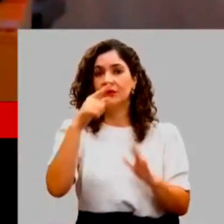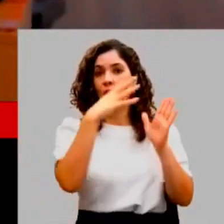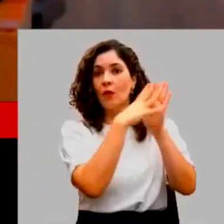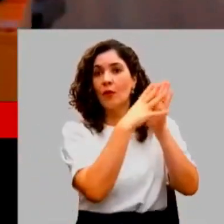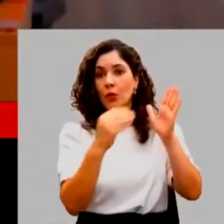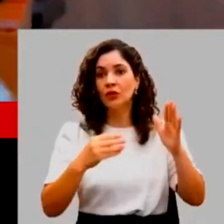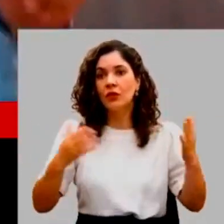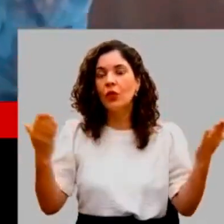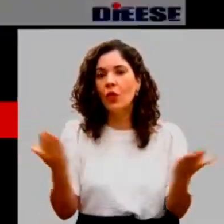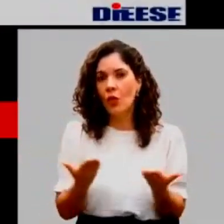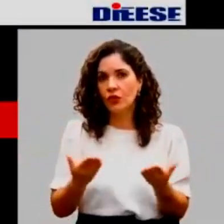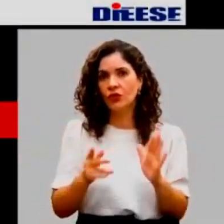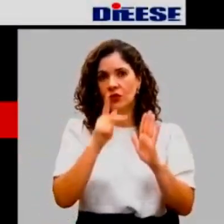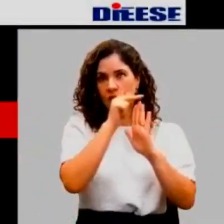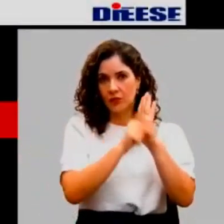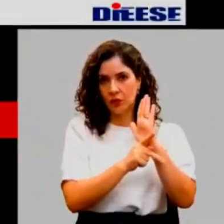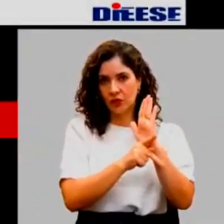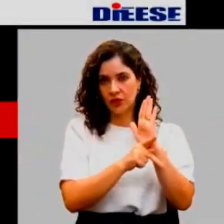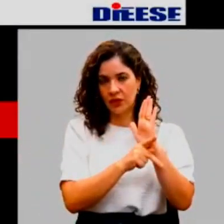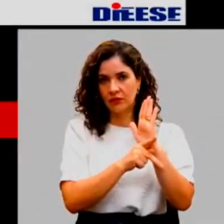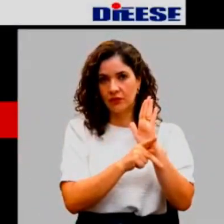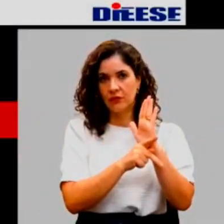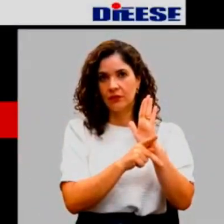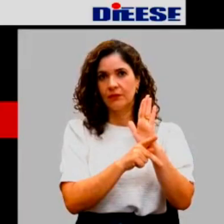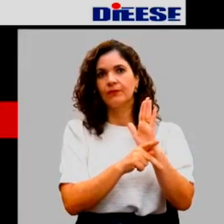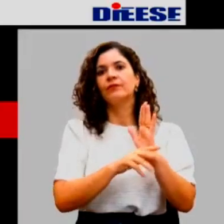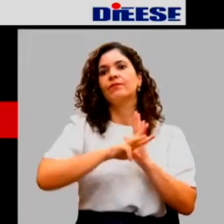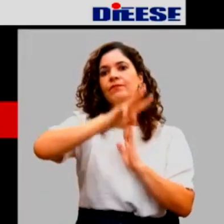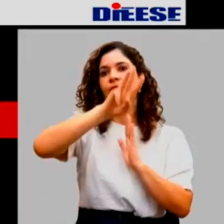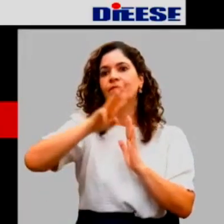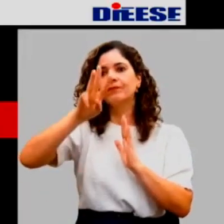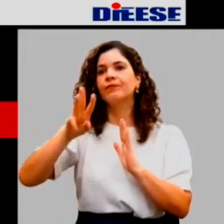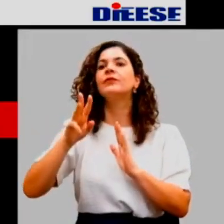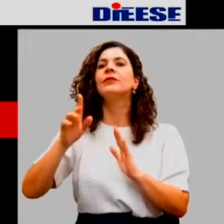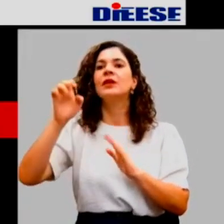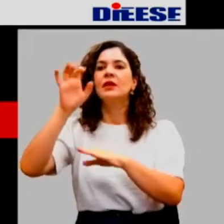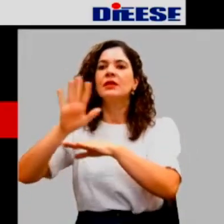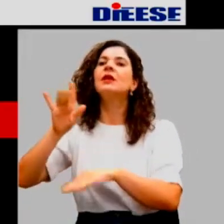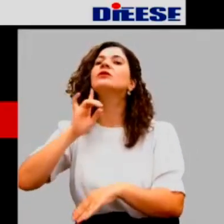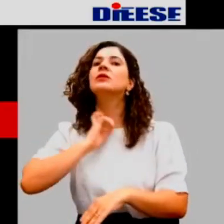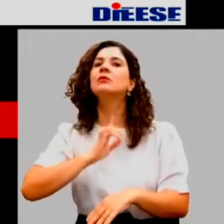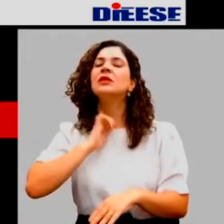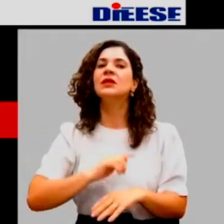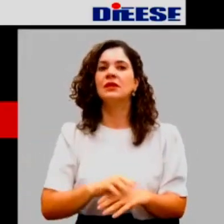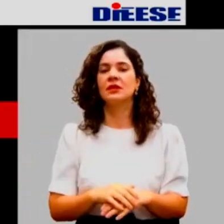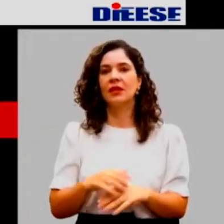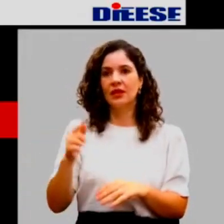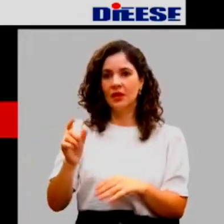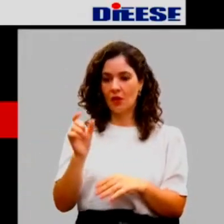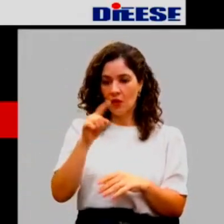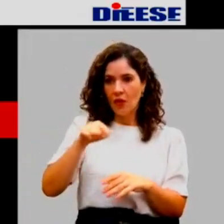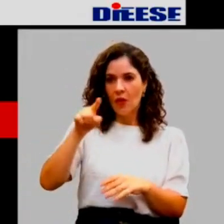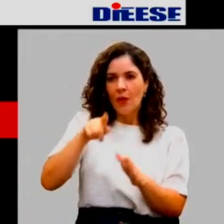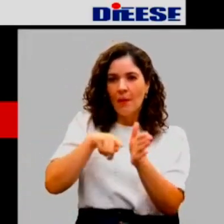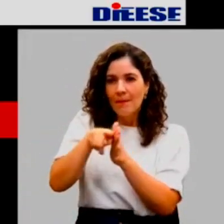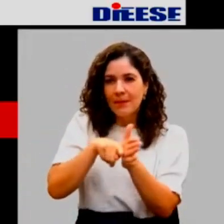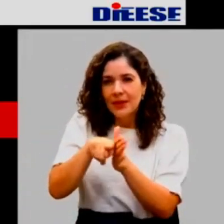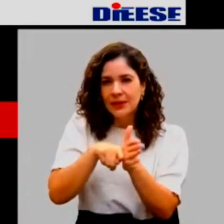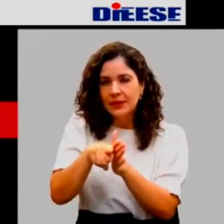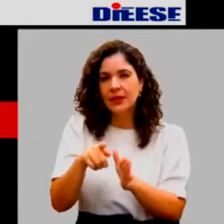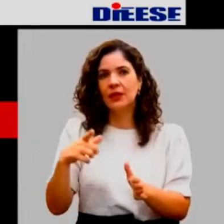tá o projeto o portal transparência do lado da despesa do Estado de Minas Gerais antigamente do lado do pesquisar aí você tinha um um botãozinho